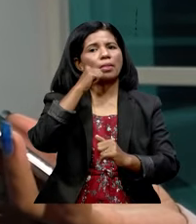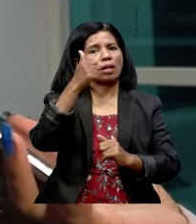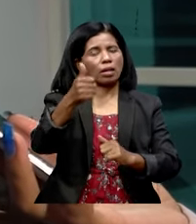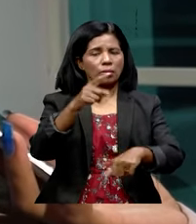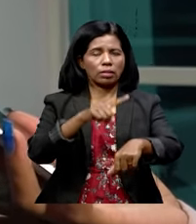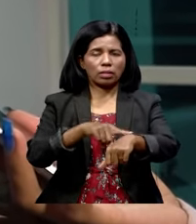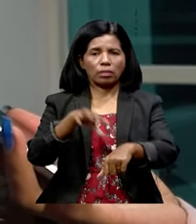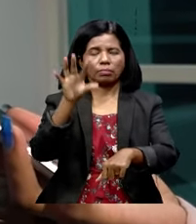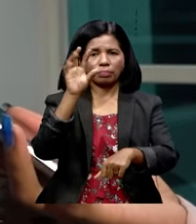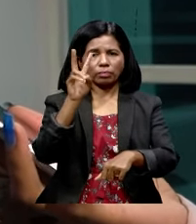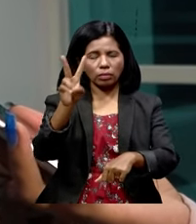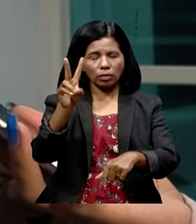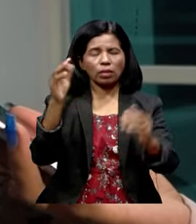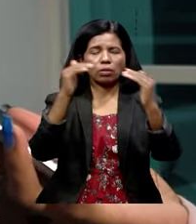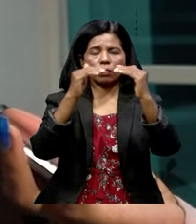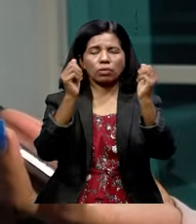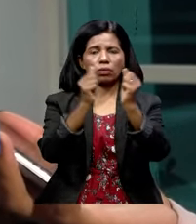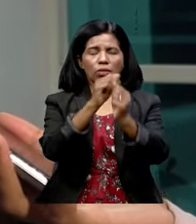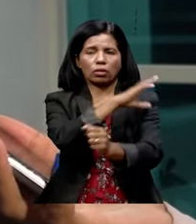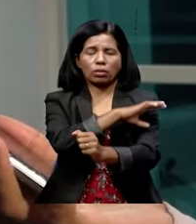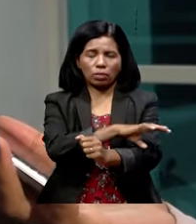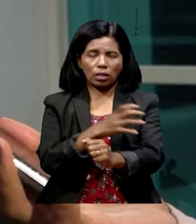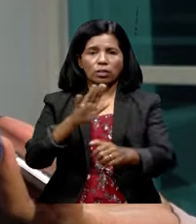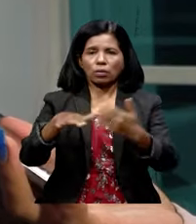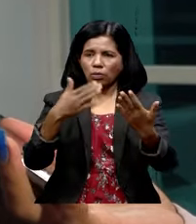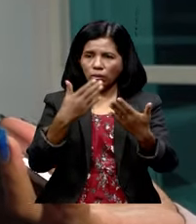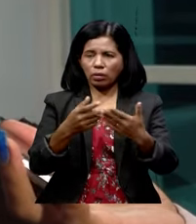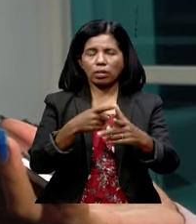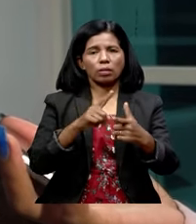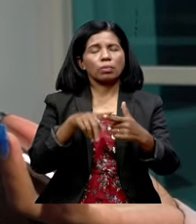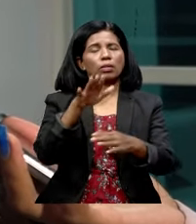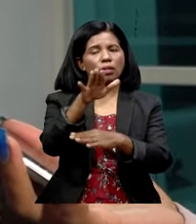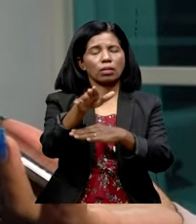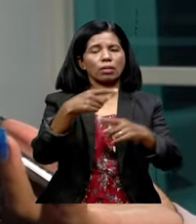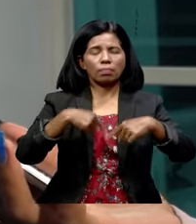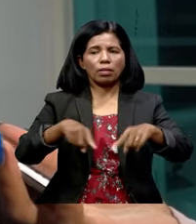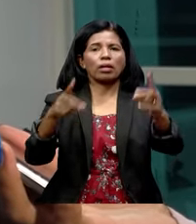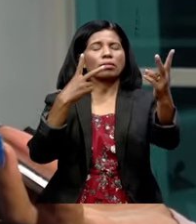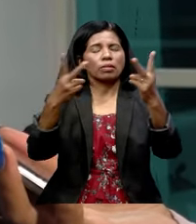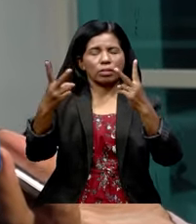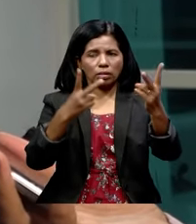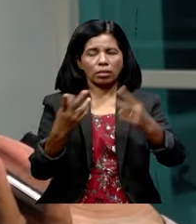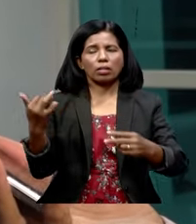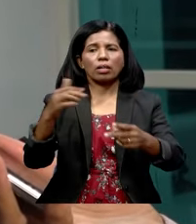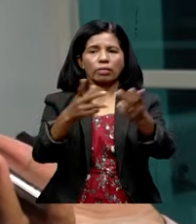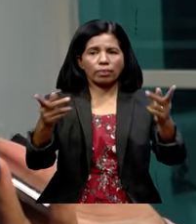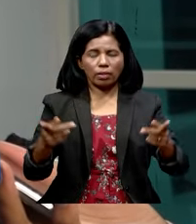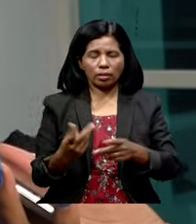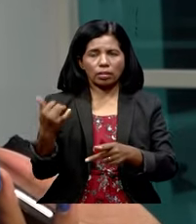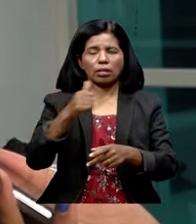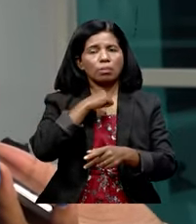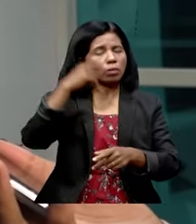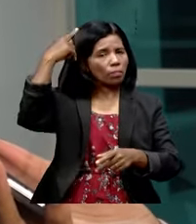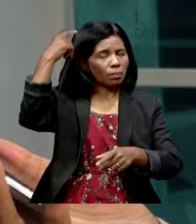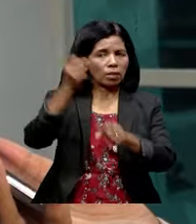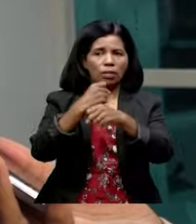rua, reunião na segurança, se a área de segurança mais detalhada, pois o Craig vai visitar a Fátima, se a área amo papa talo misa.